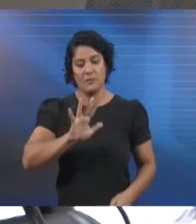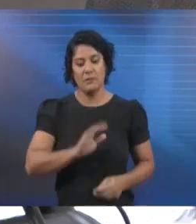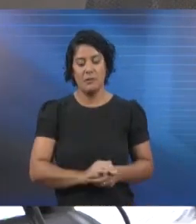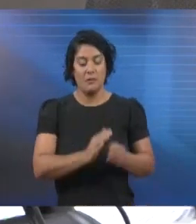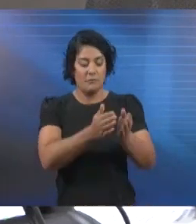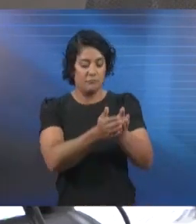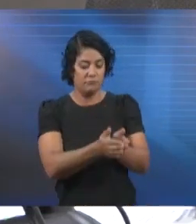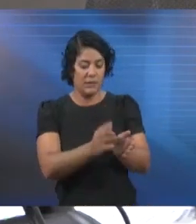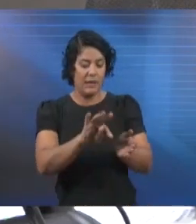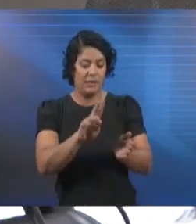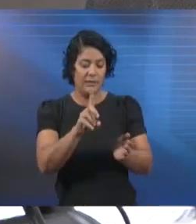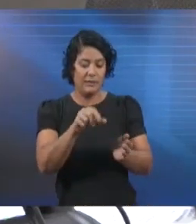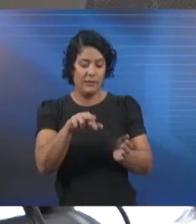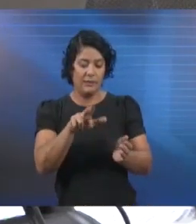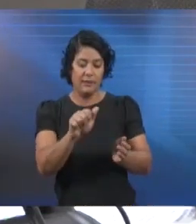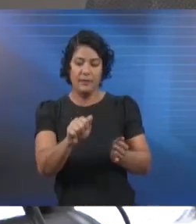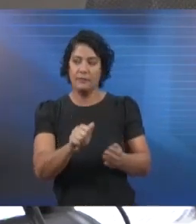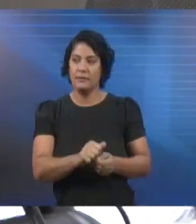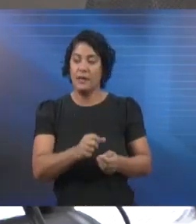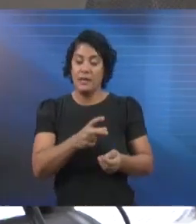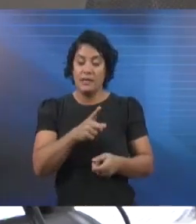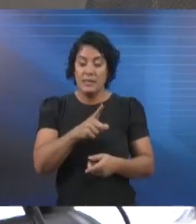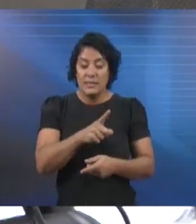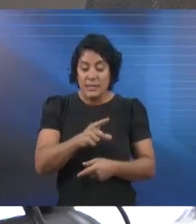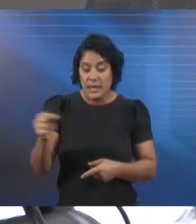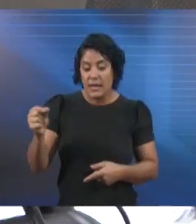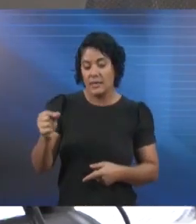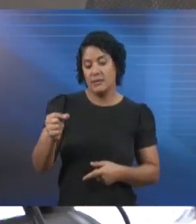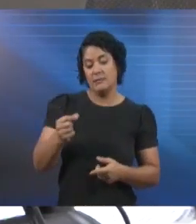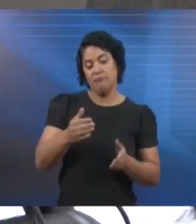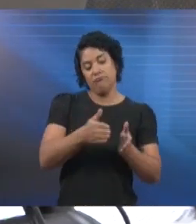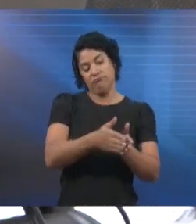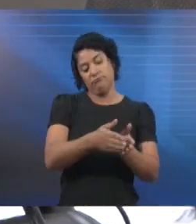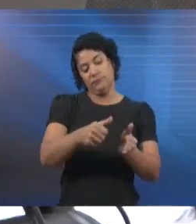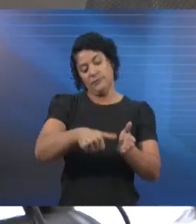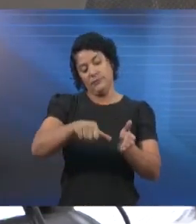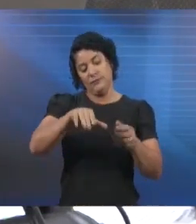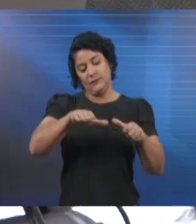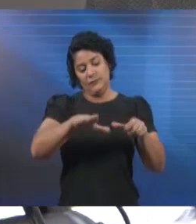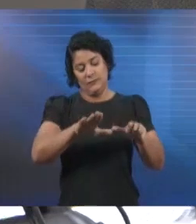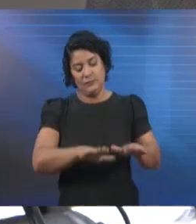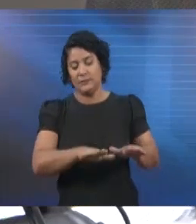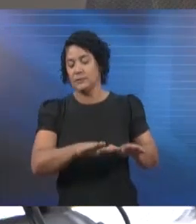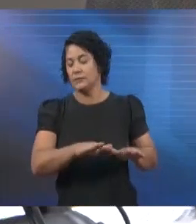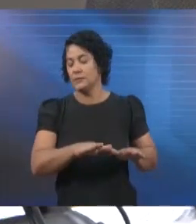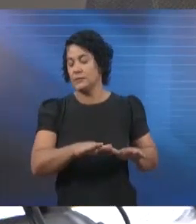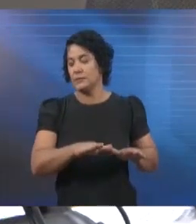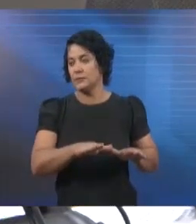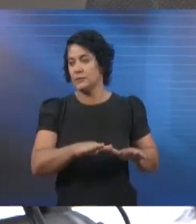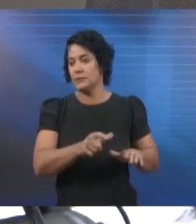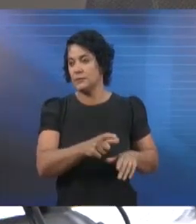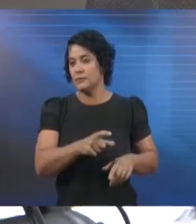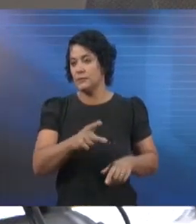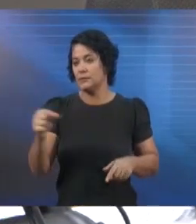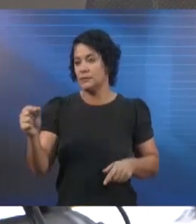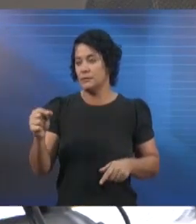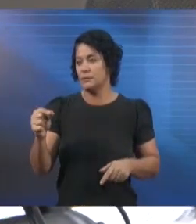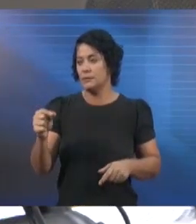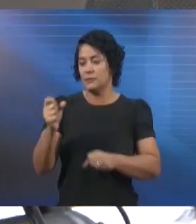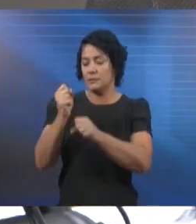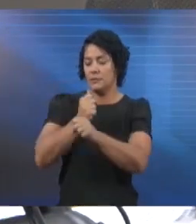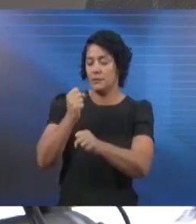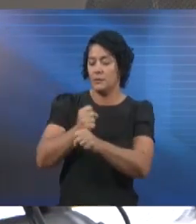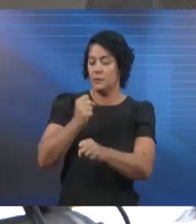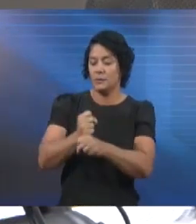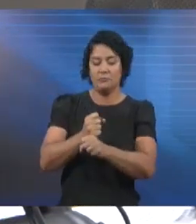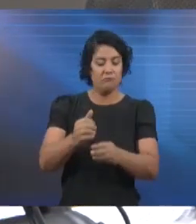draga sair do porto de Natal onde estava ancorada e a obra